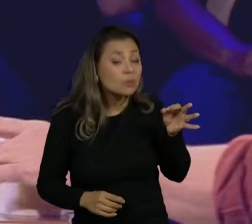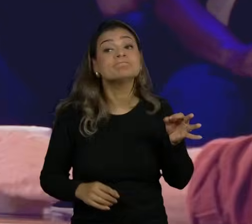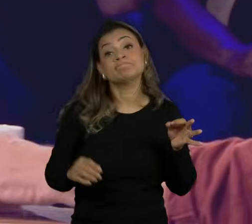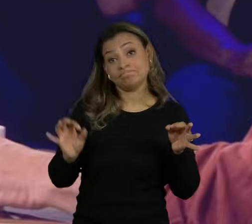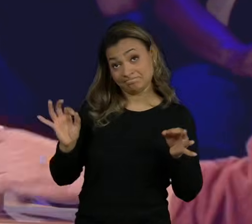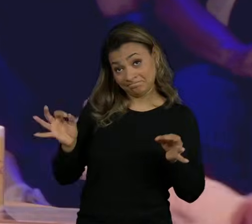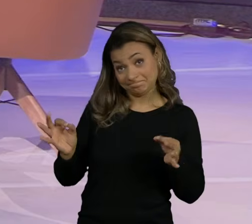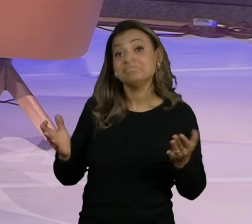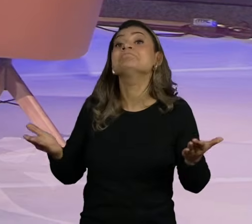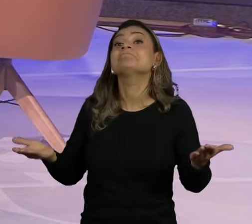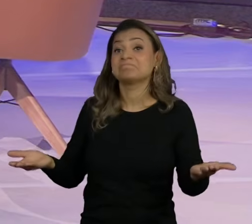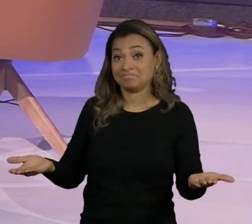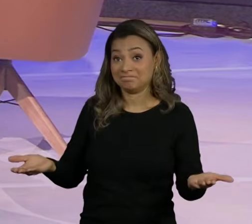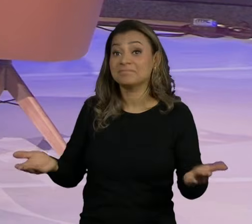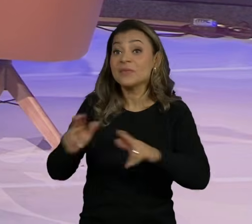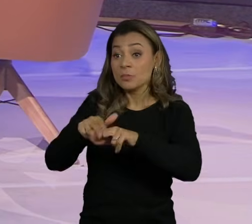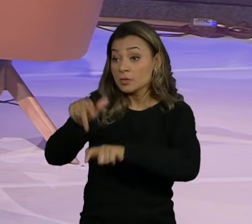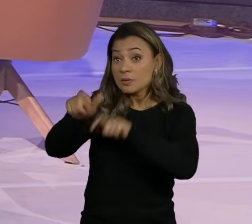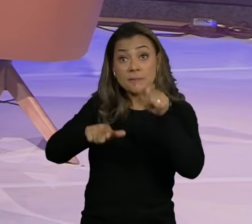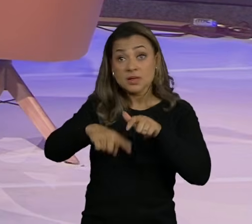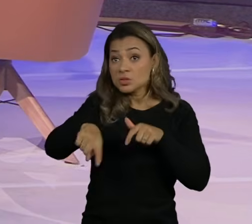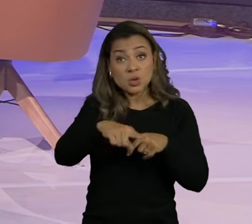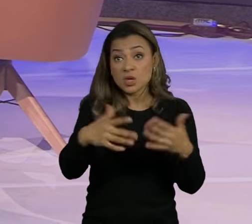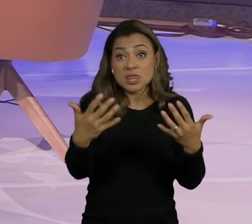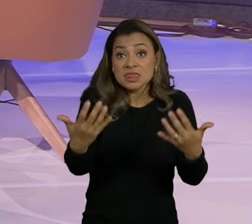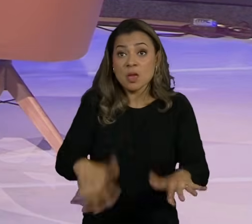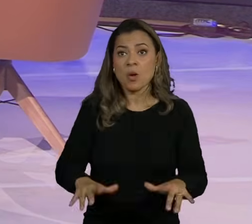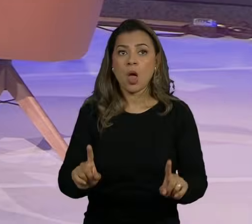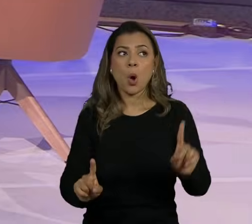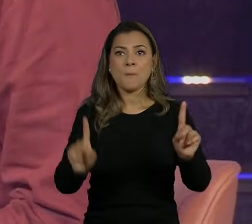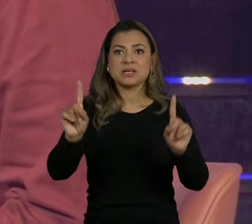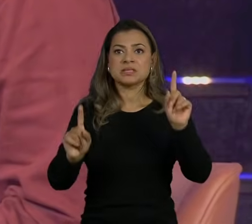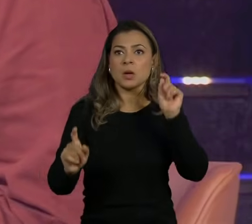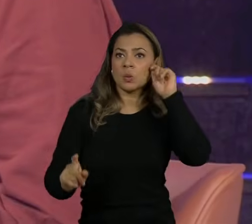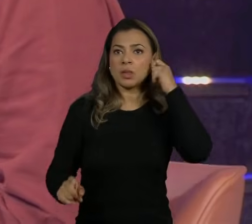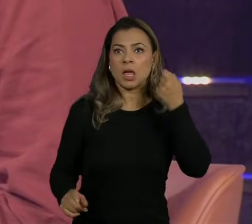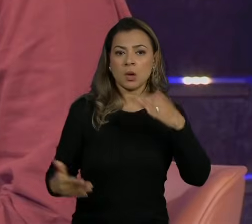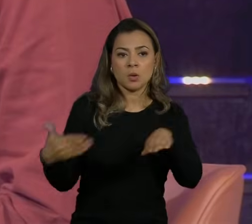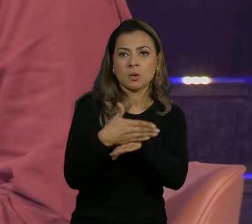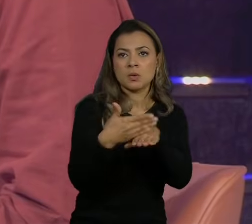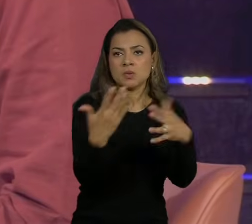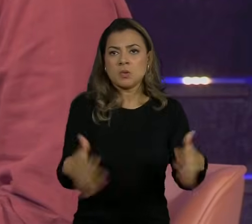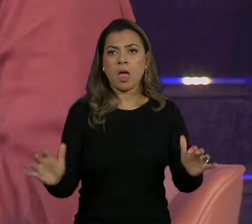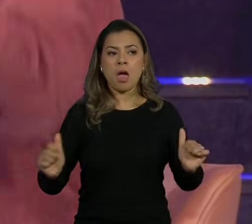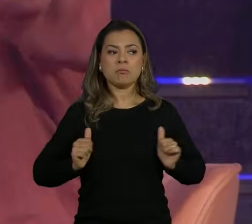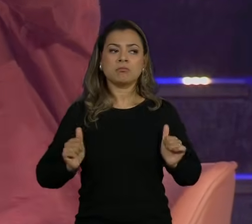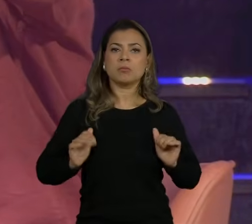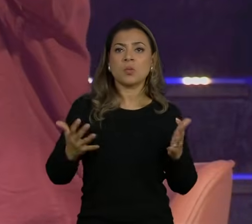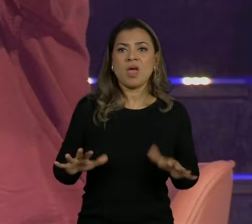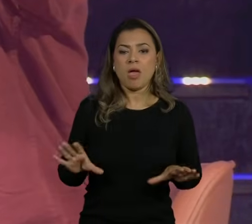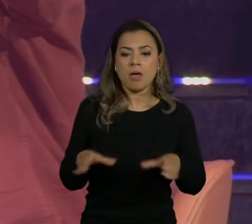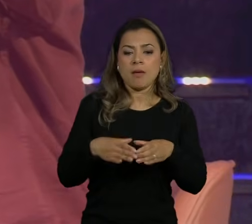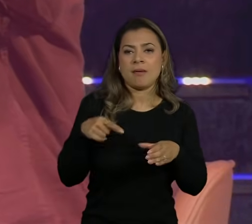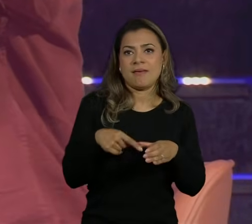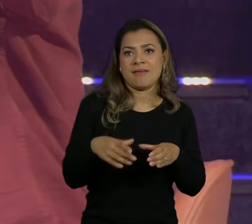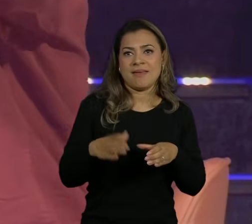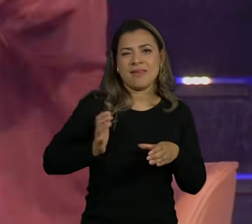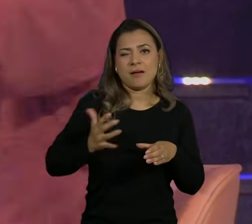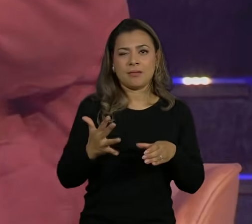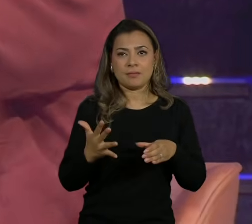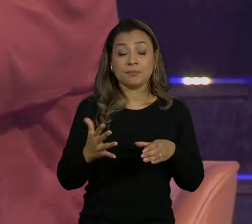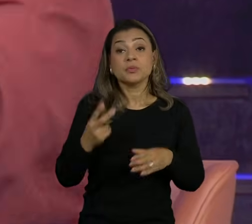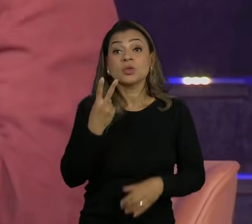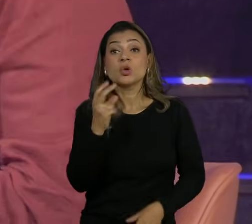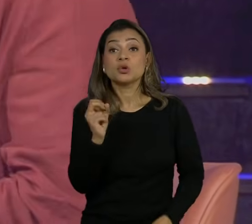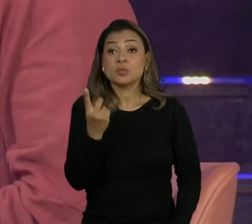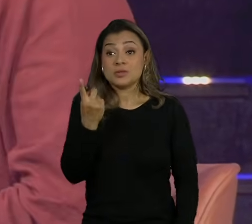E esse pessoal não quer a competição do negro, pobre, etc, etc. Né? Em 2016, eu